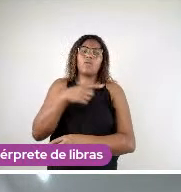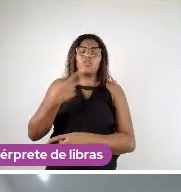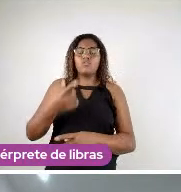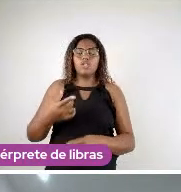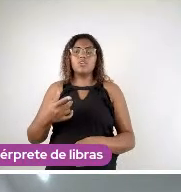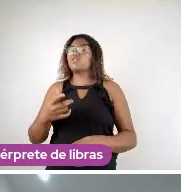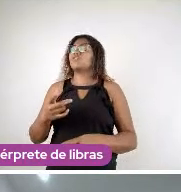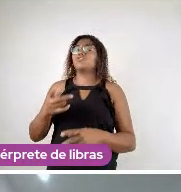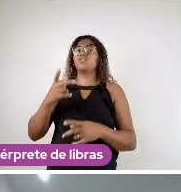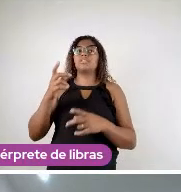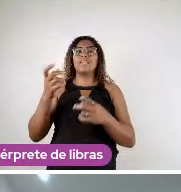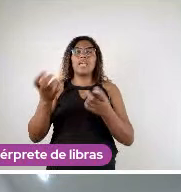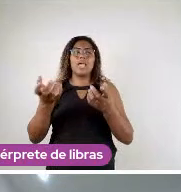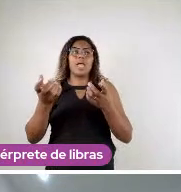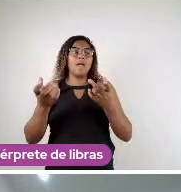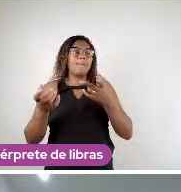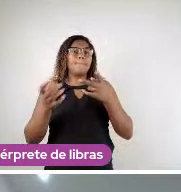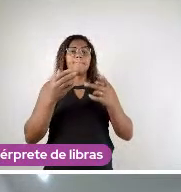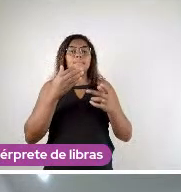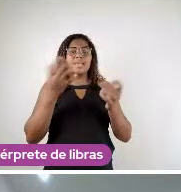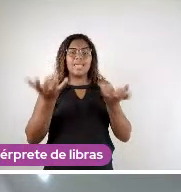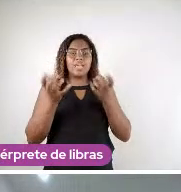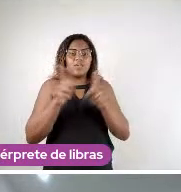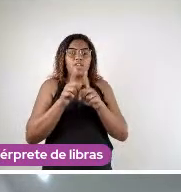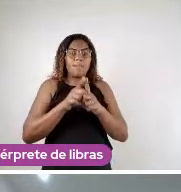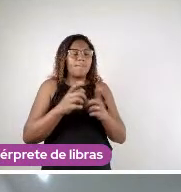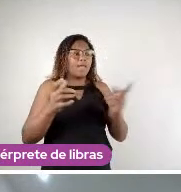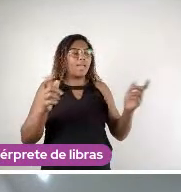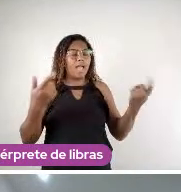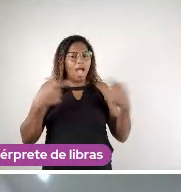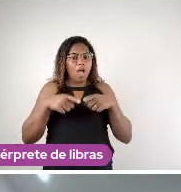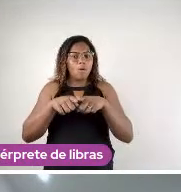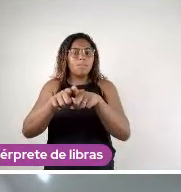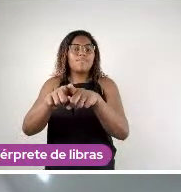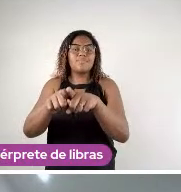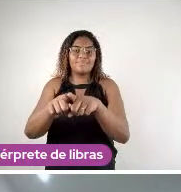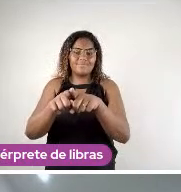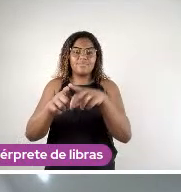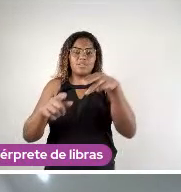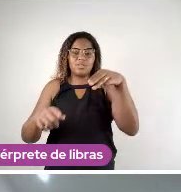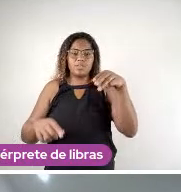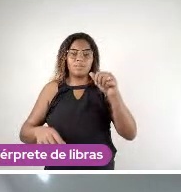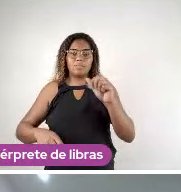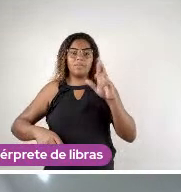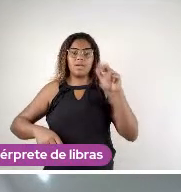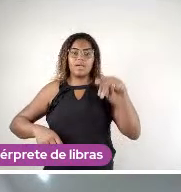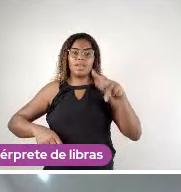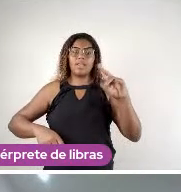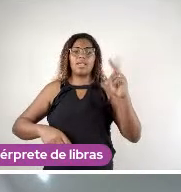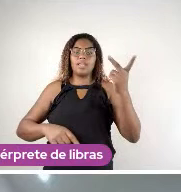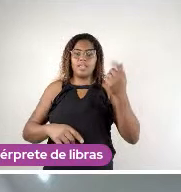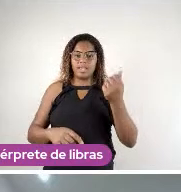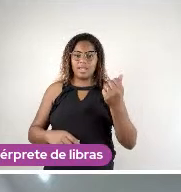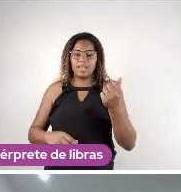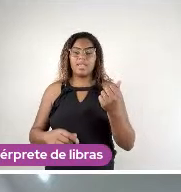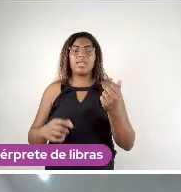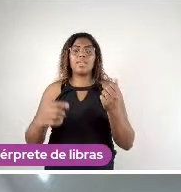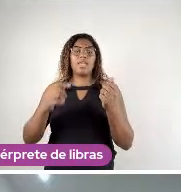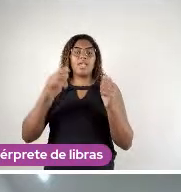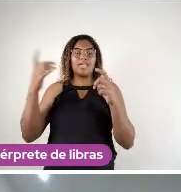a parceria também da Marinha, mais especificamente da CECIRM, um agradecimento ao comandante Gavino, que